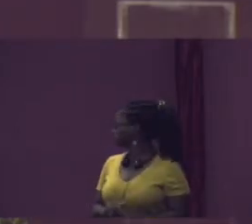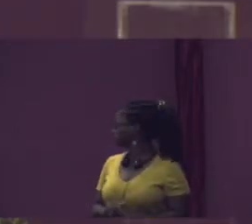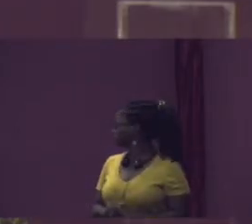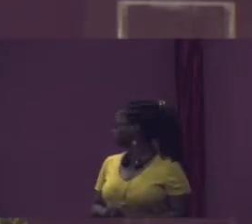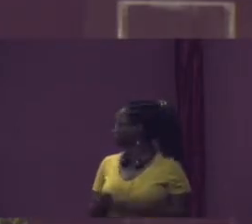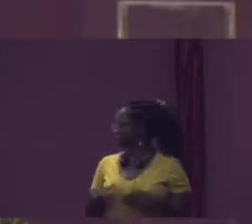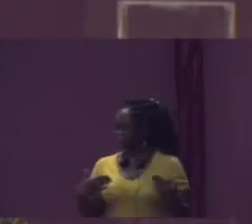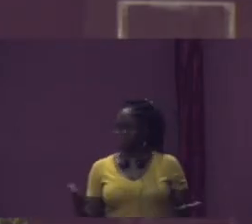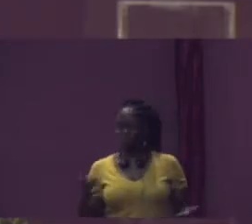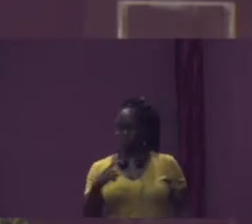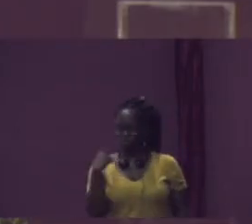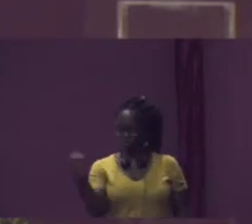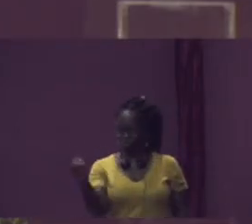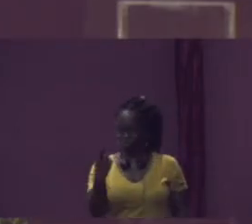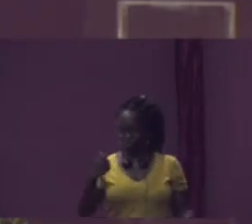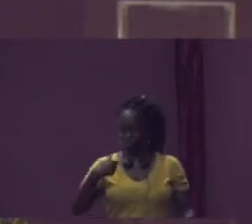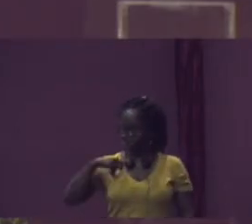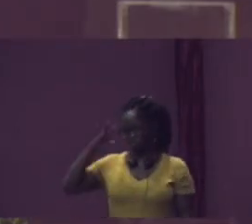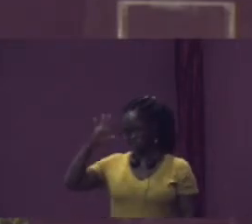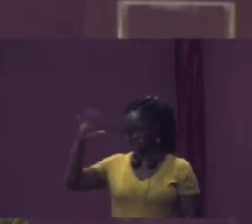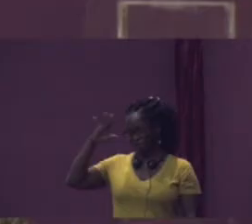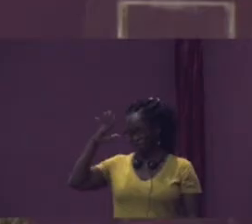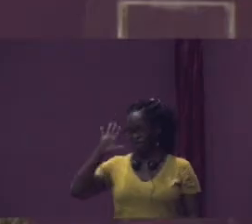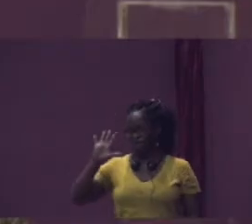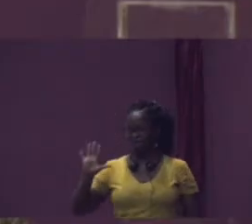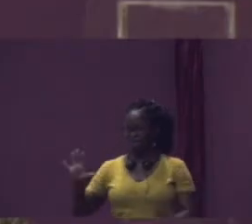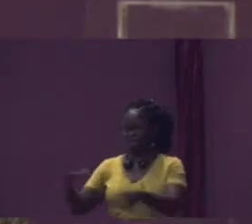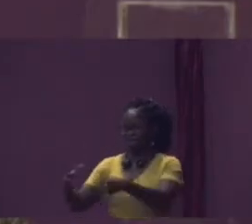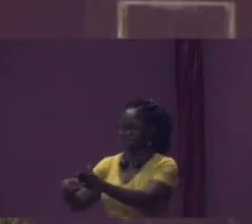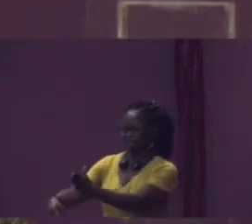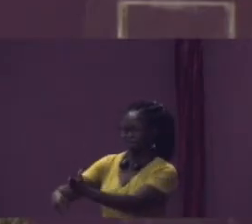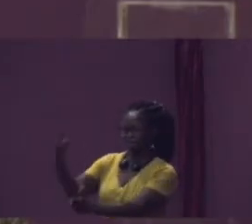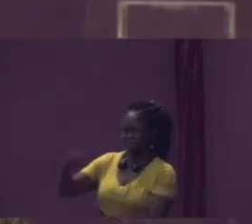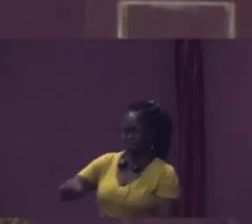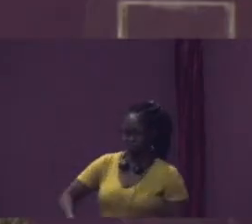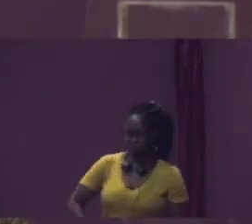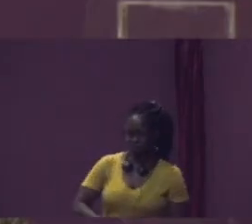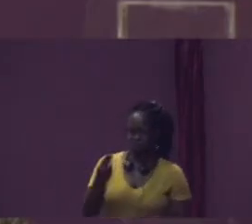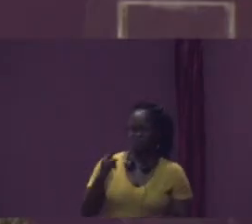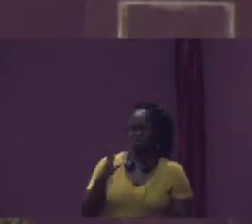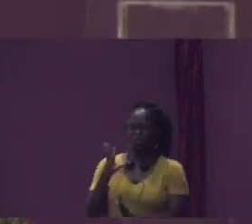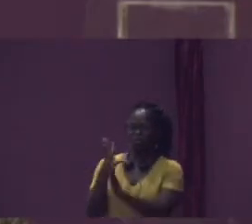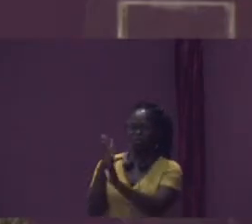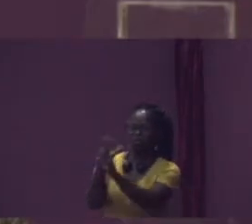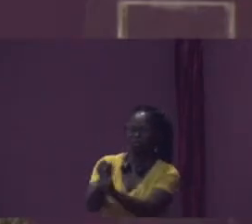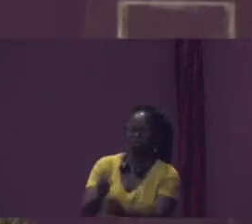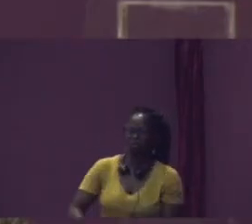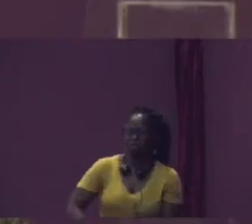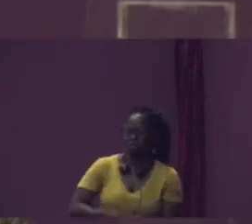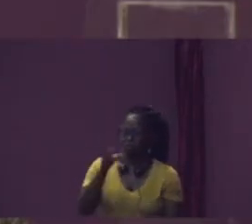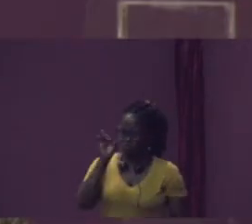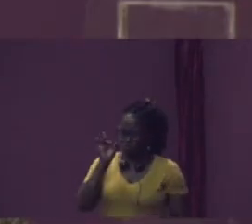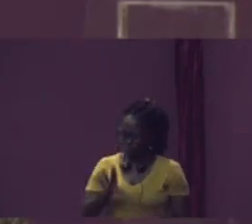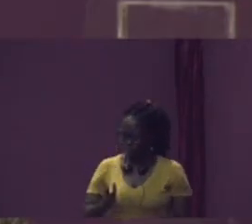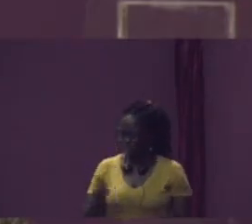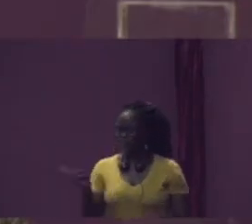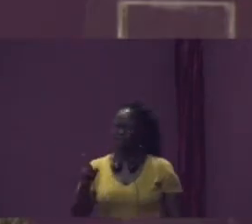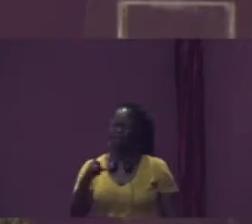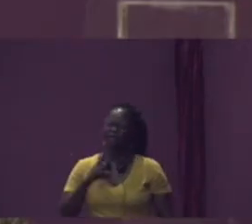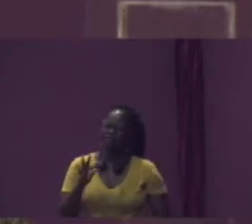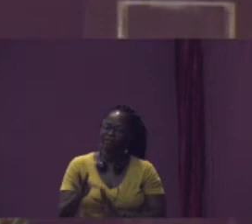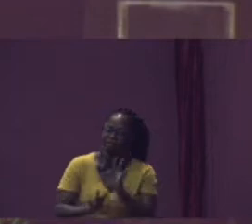A gente precisa também pensar que, nesse conjunto da cesariana, quando elas falam, elas não estão falando propriamente, somente da cirurgia. Há um conjunto